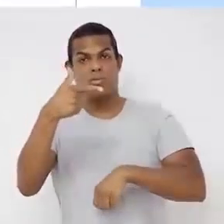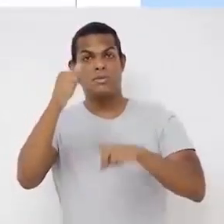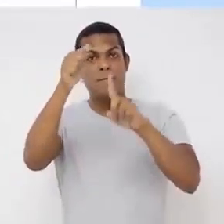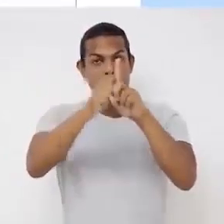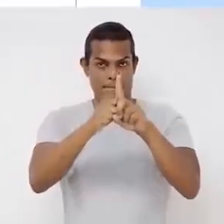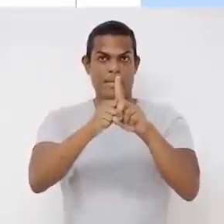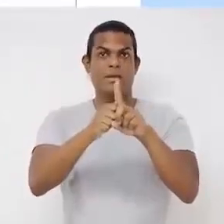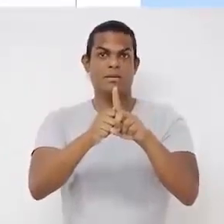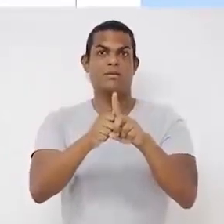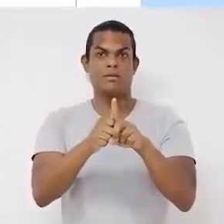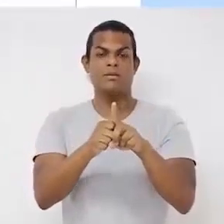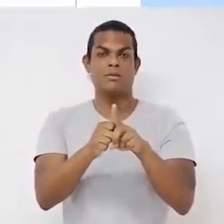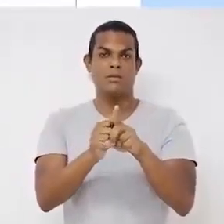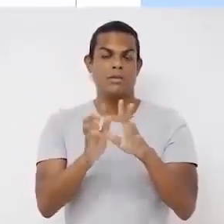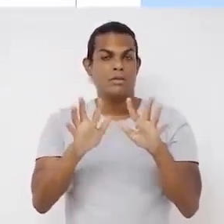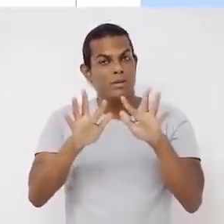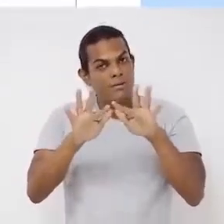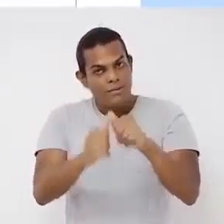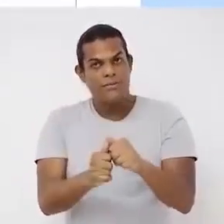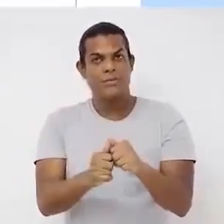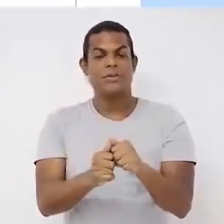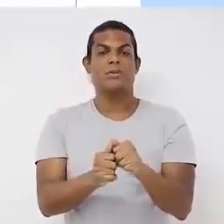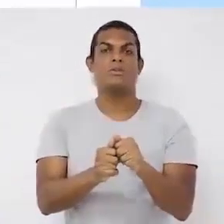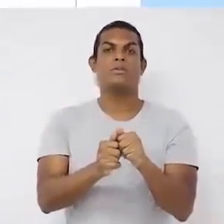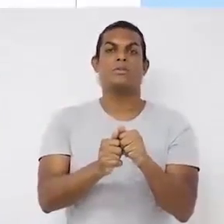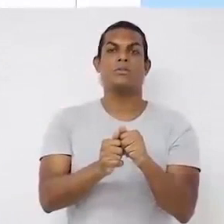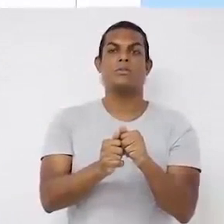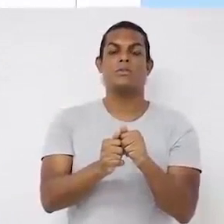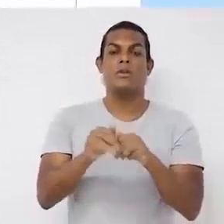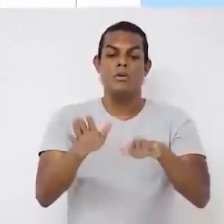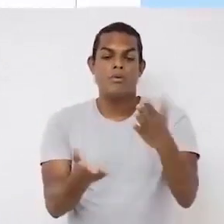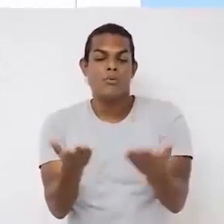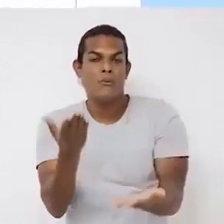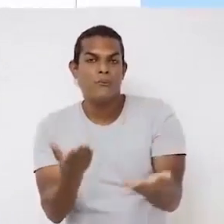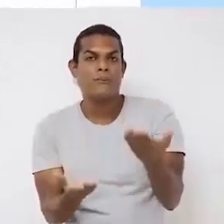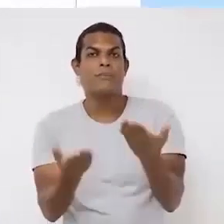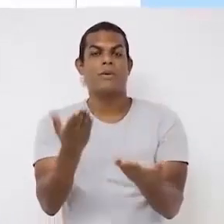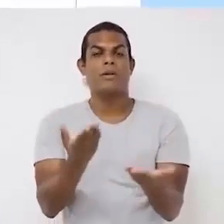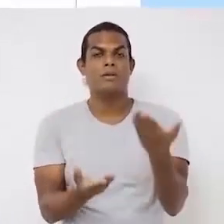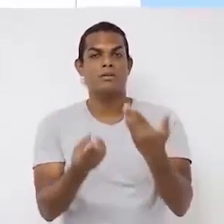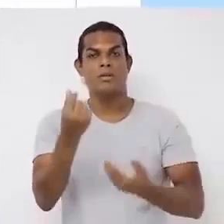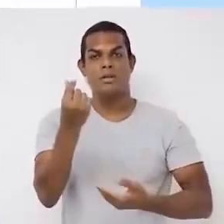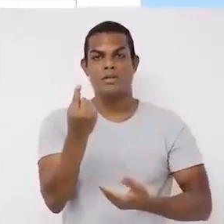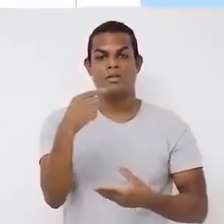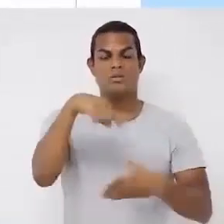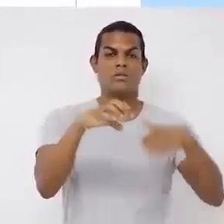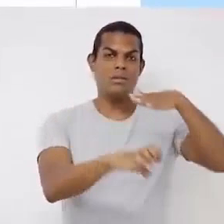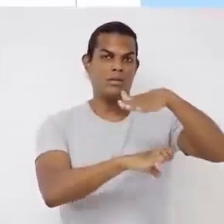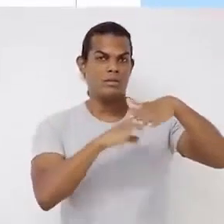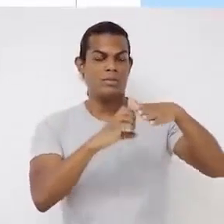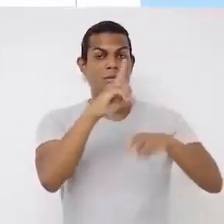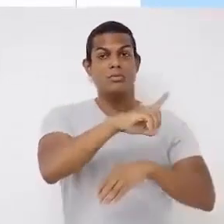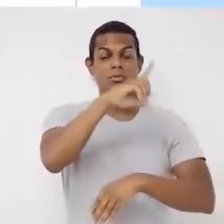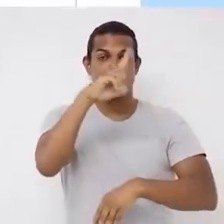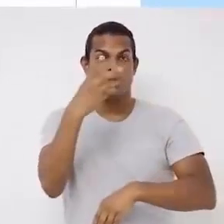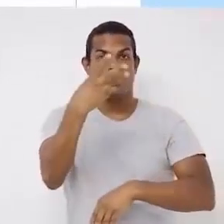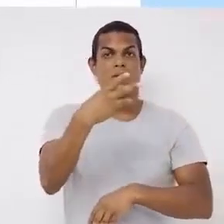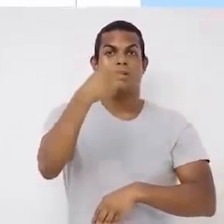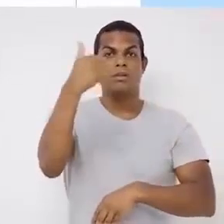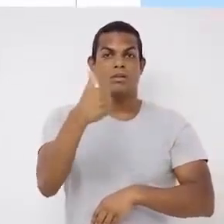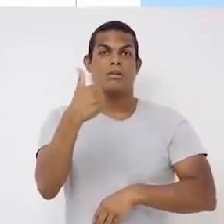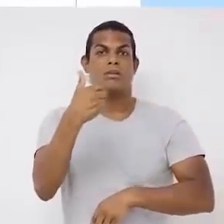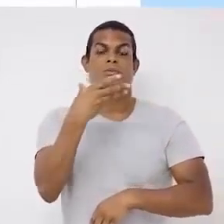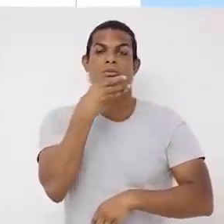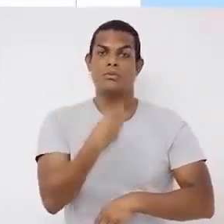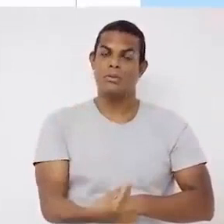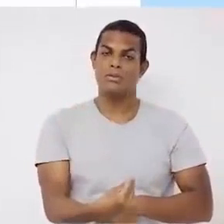gente encerra um patrimônio, a gente encerra o balanço patrimonial da empresa no dia 31 de dezembro.